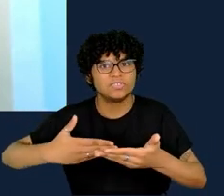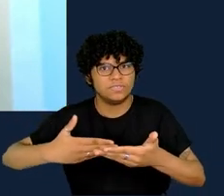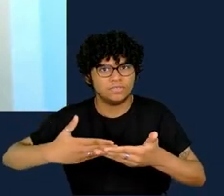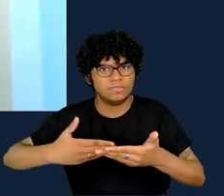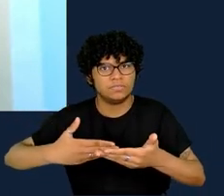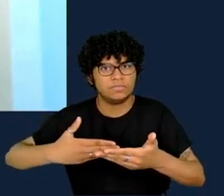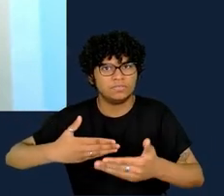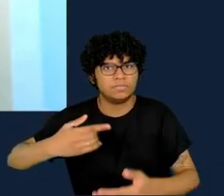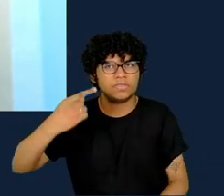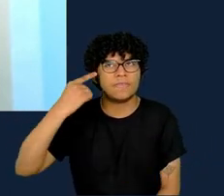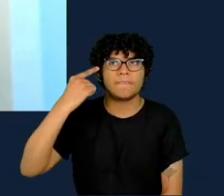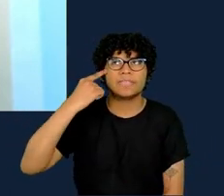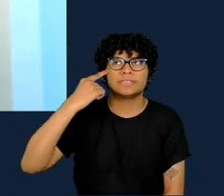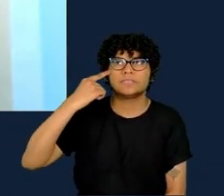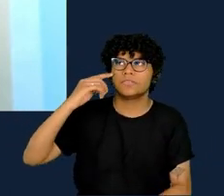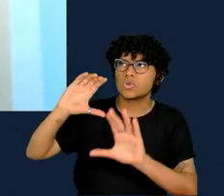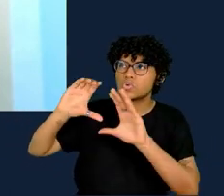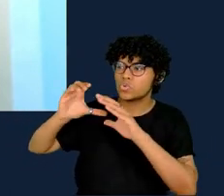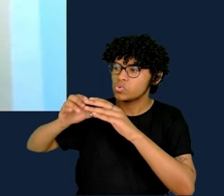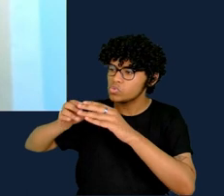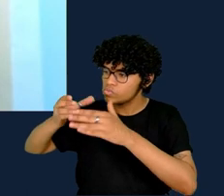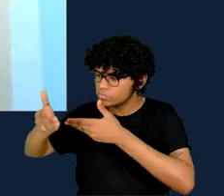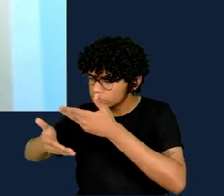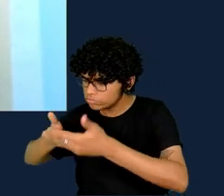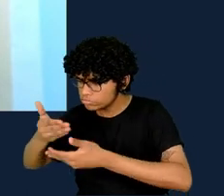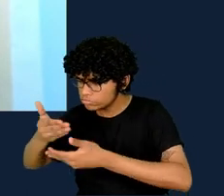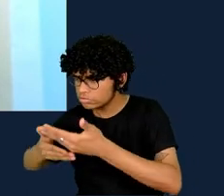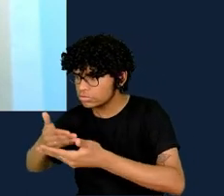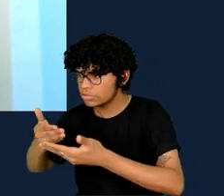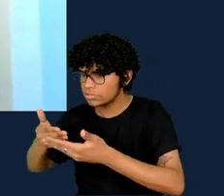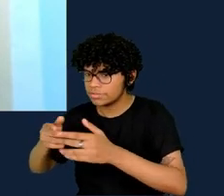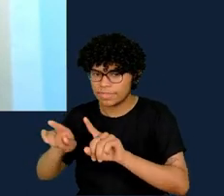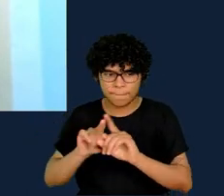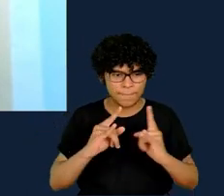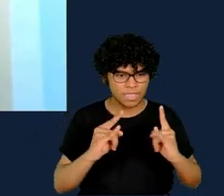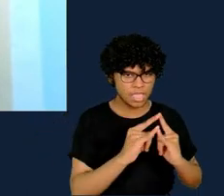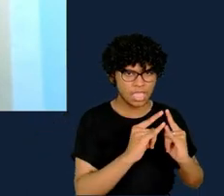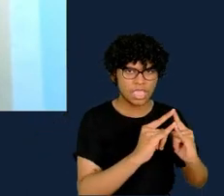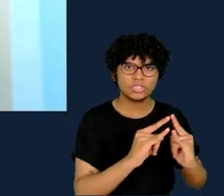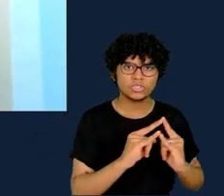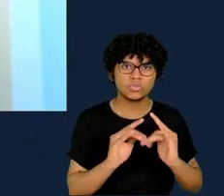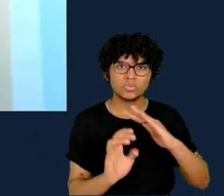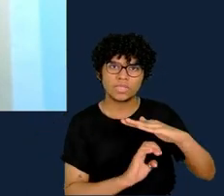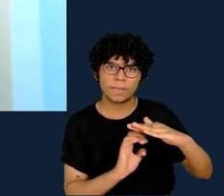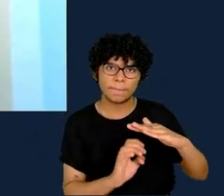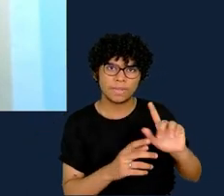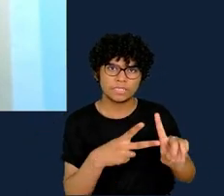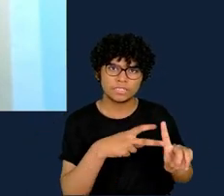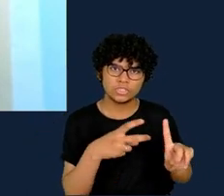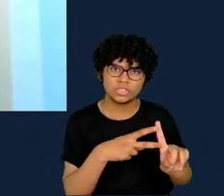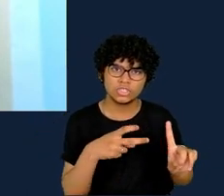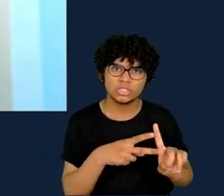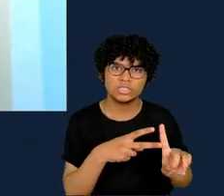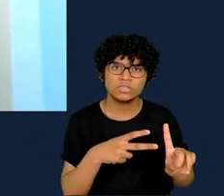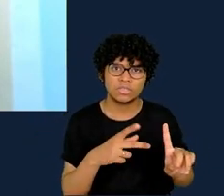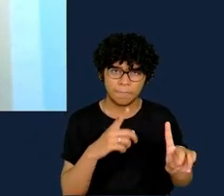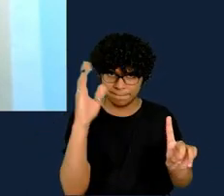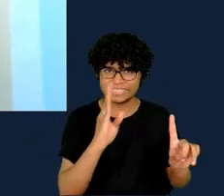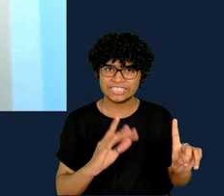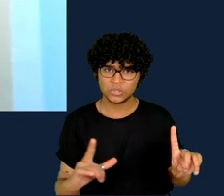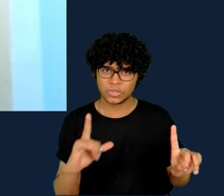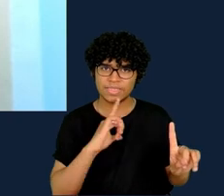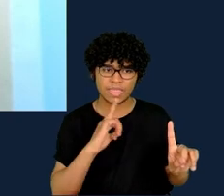pensar em coletivo, pensar junto com as organizações indígenas. Hoje aqui no Brasil temos organizações